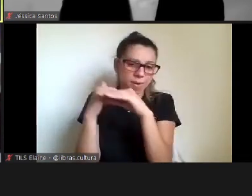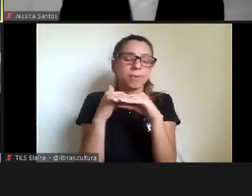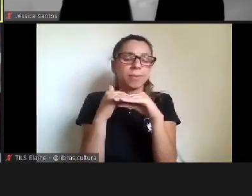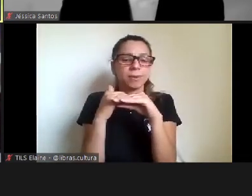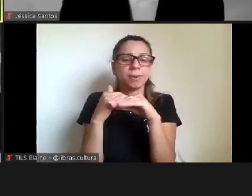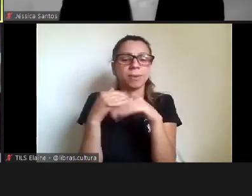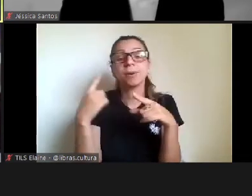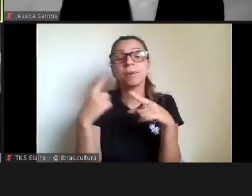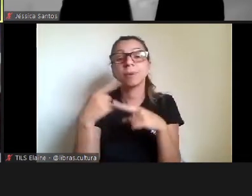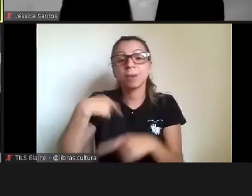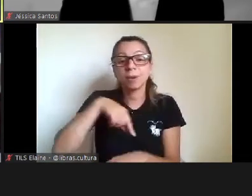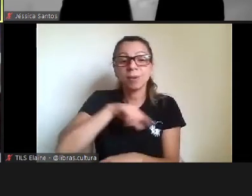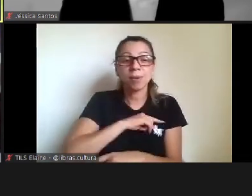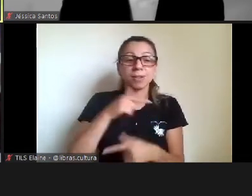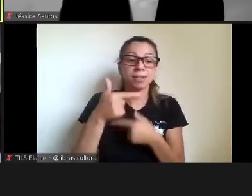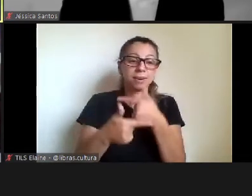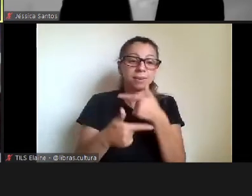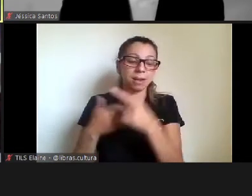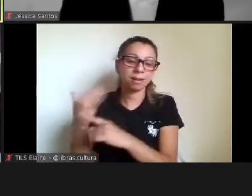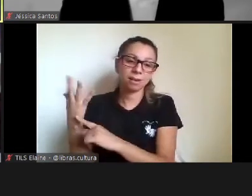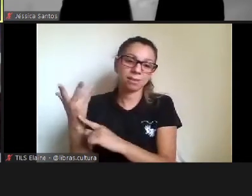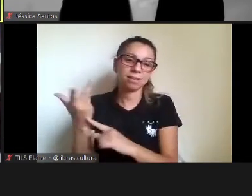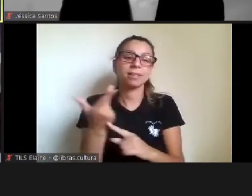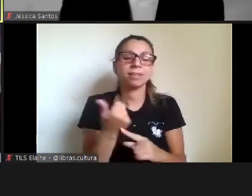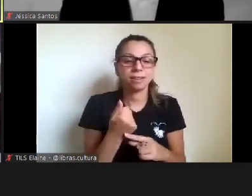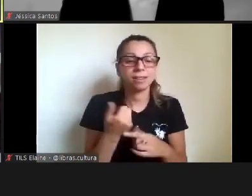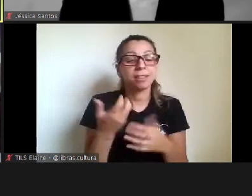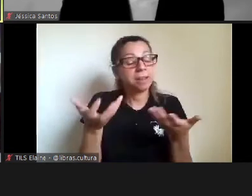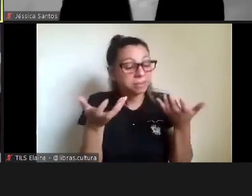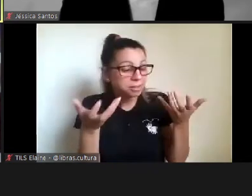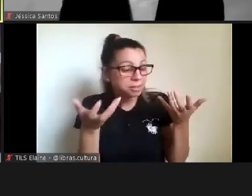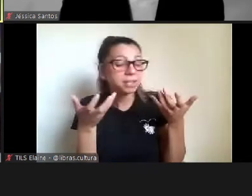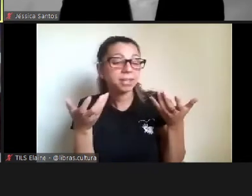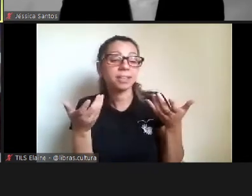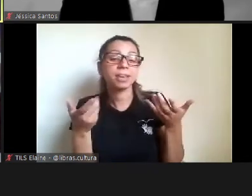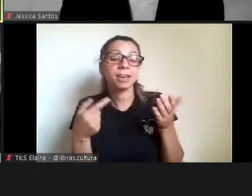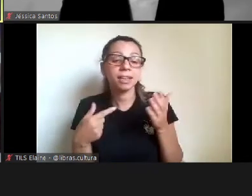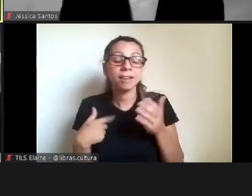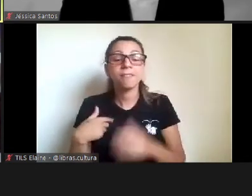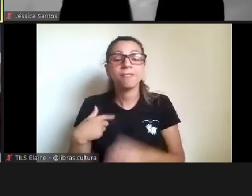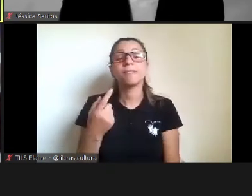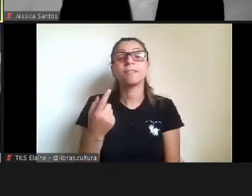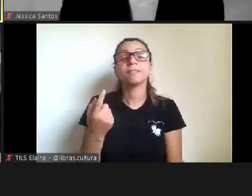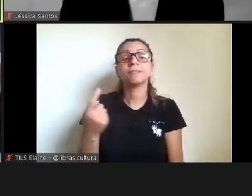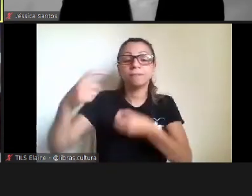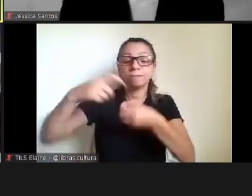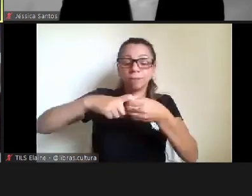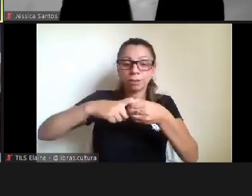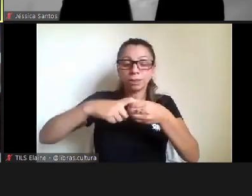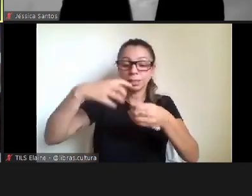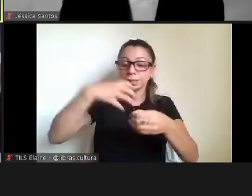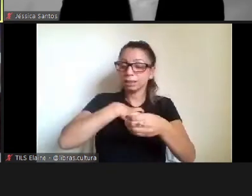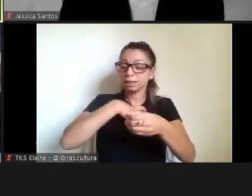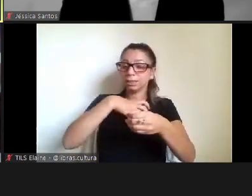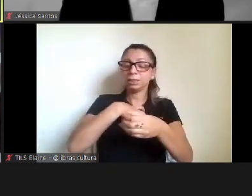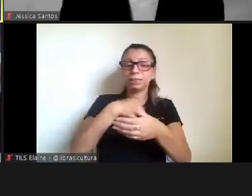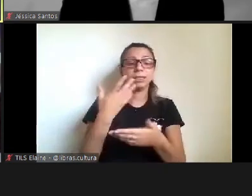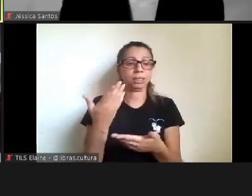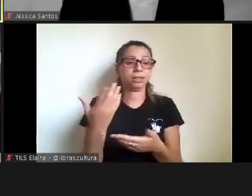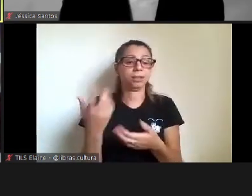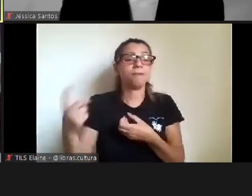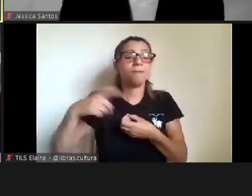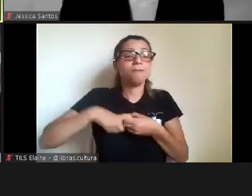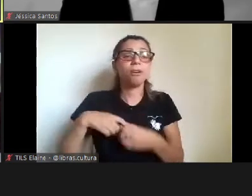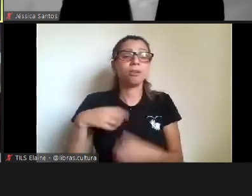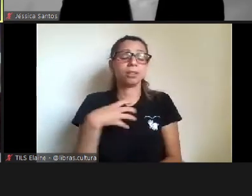somos artistas e estamos querendo voltar a sentir esse afeto, a trocar. Não é?